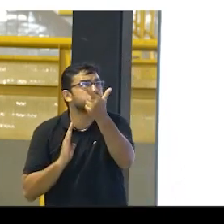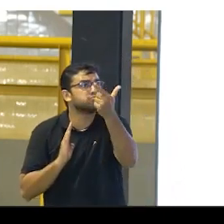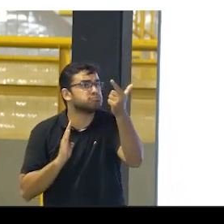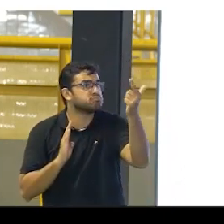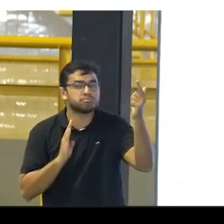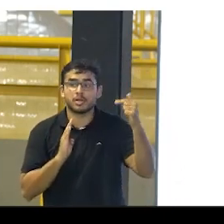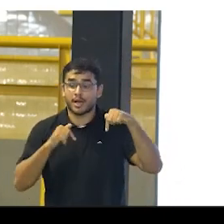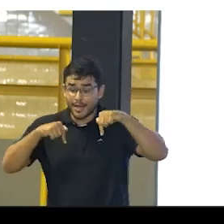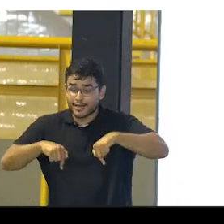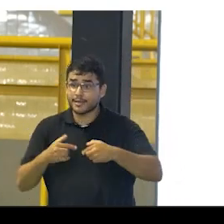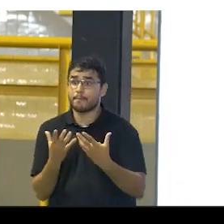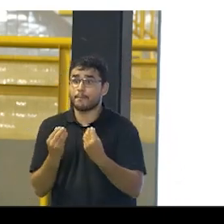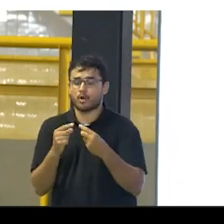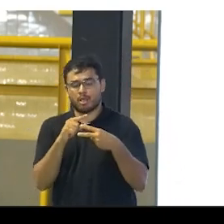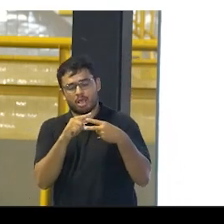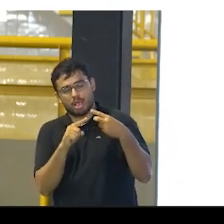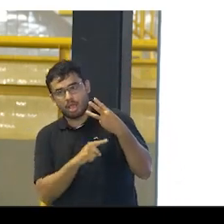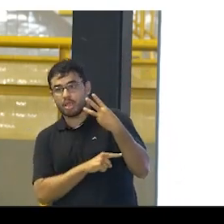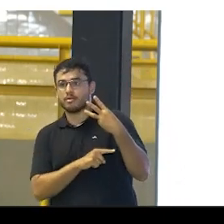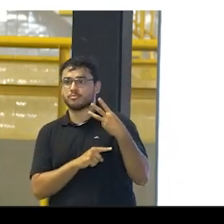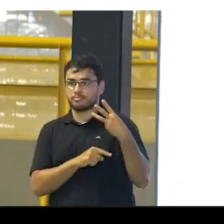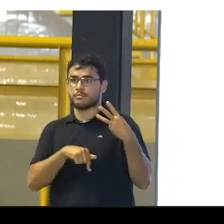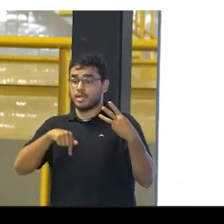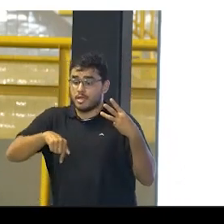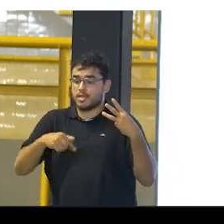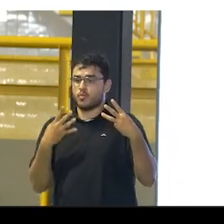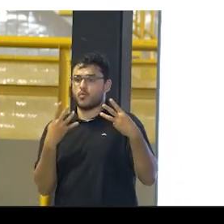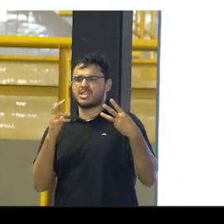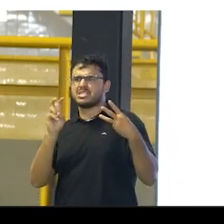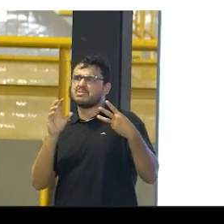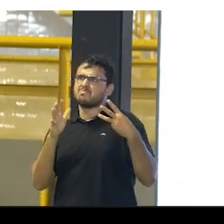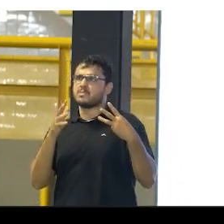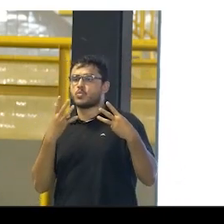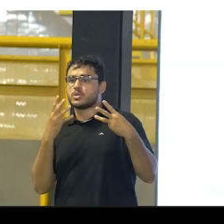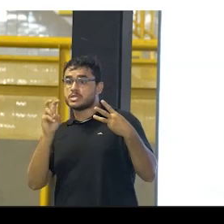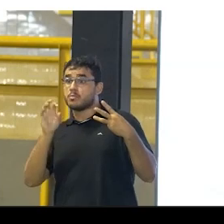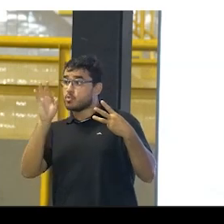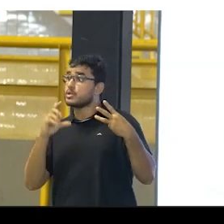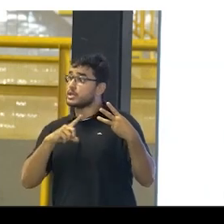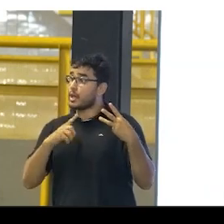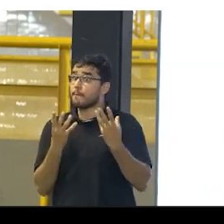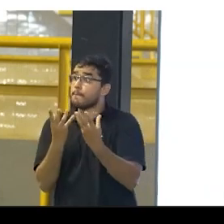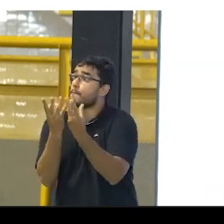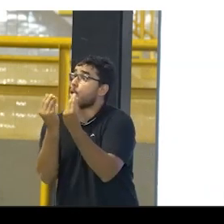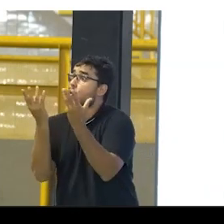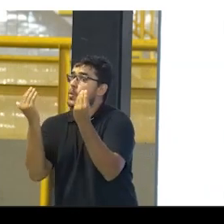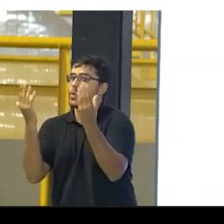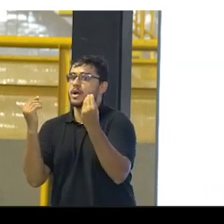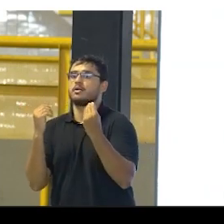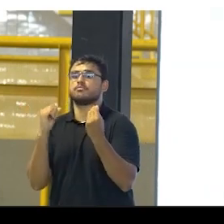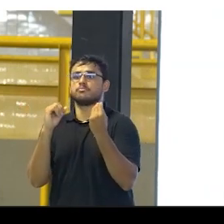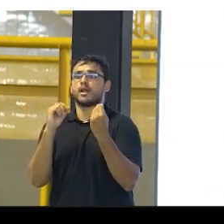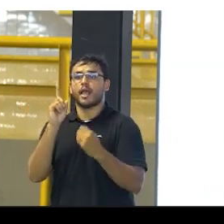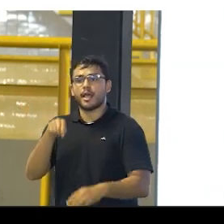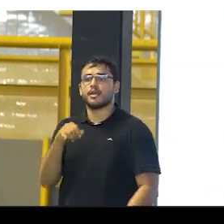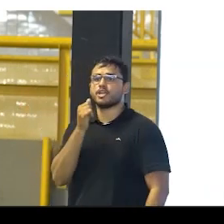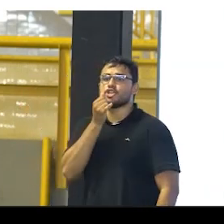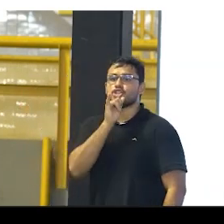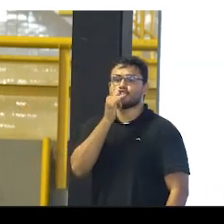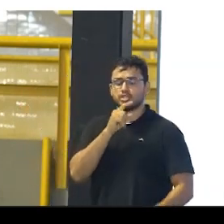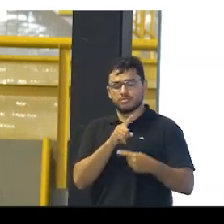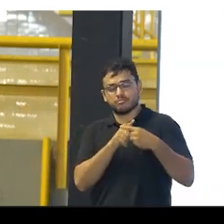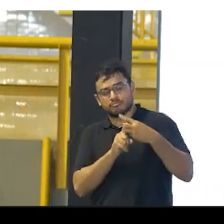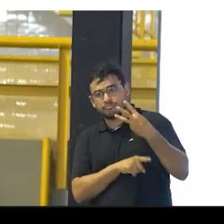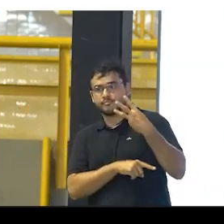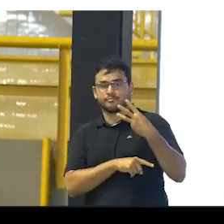de fontes renováveis, em torno de 45%, quase a metade, tá, da matriz energética. E